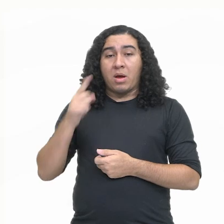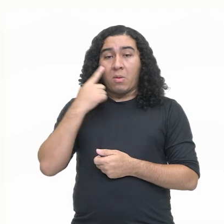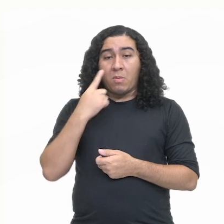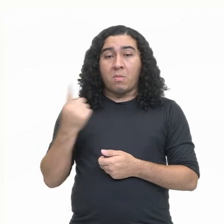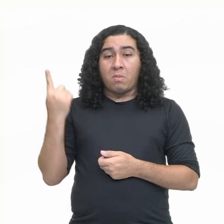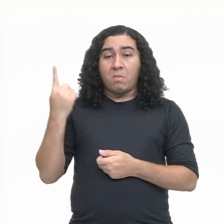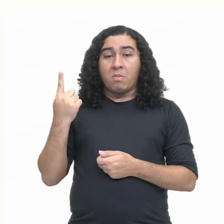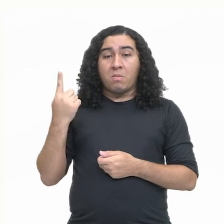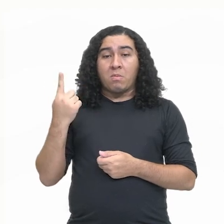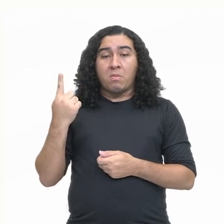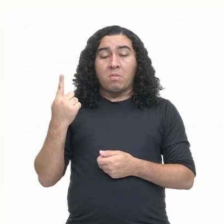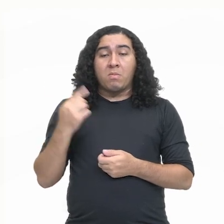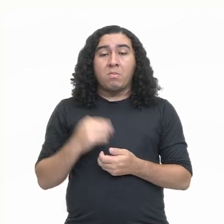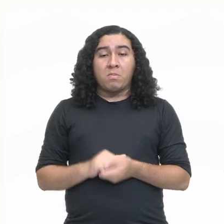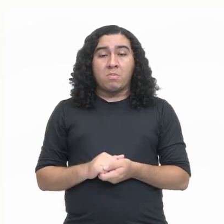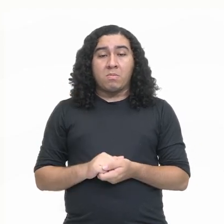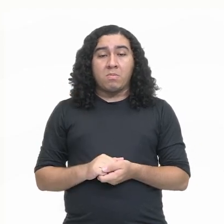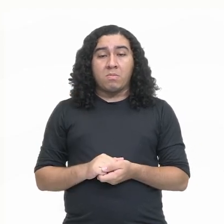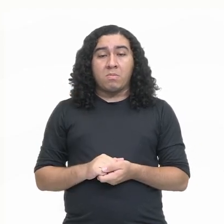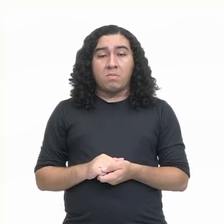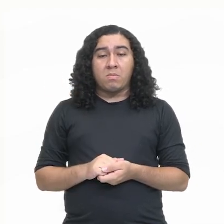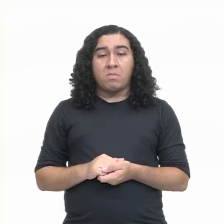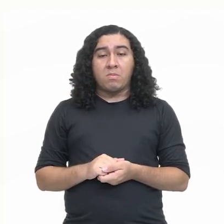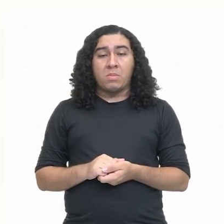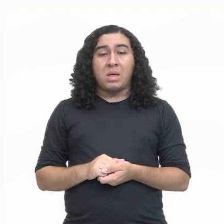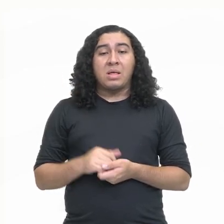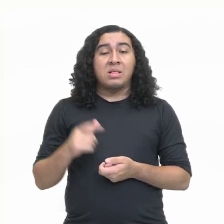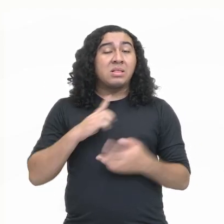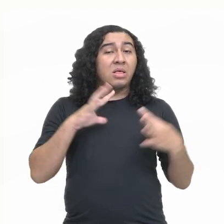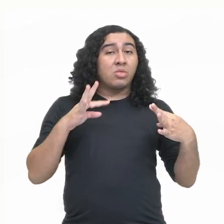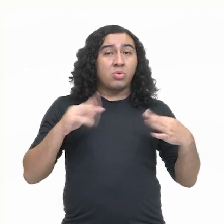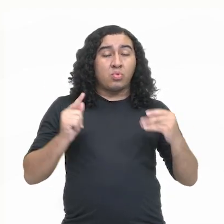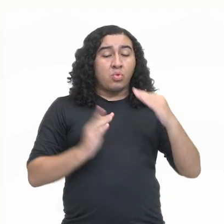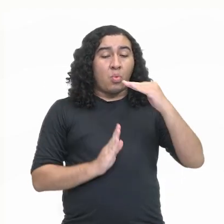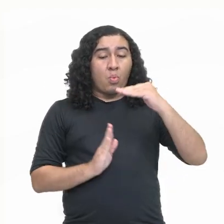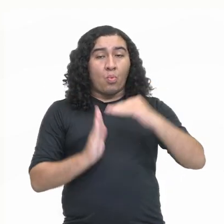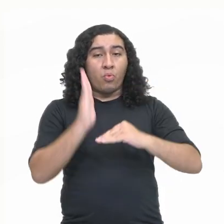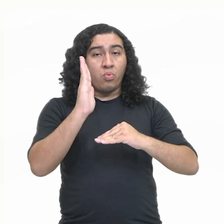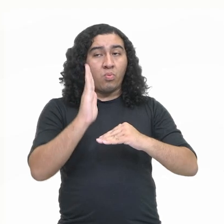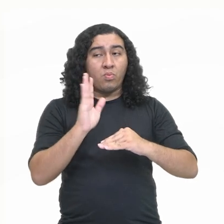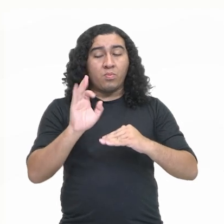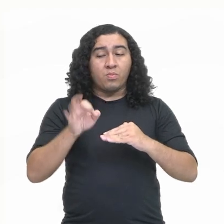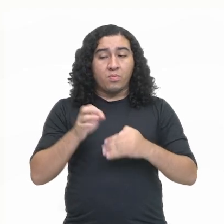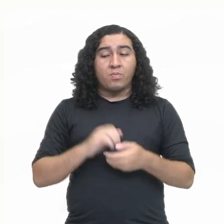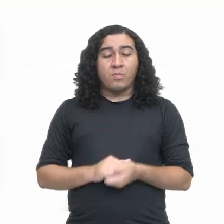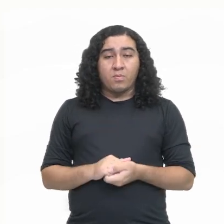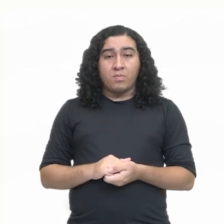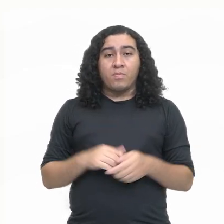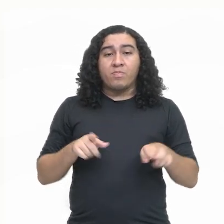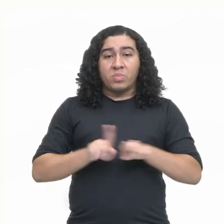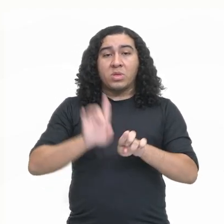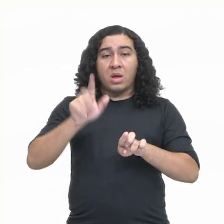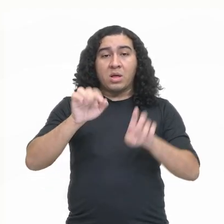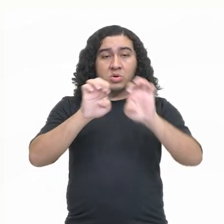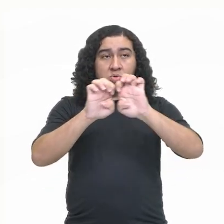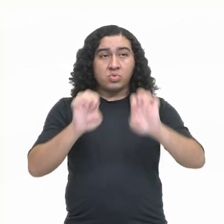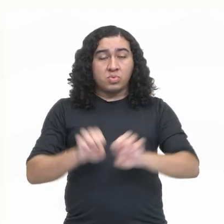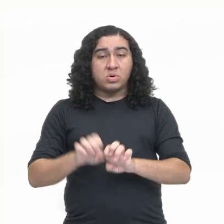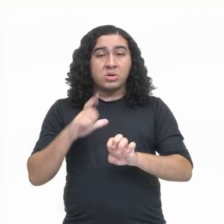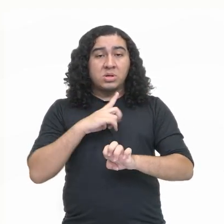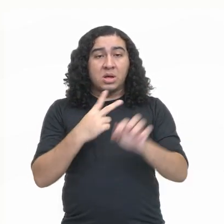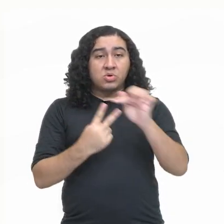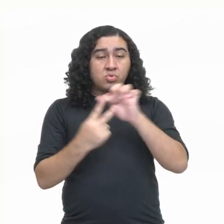essa verde aqui, ó, que ela está atravessando a bicamada lipídica. E a essa estrutura, onde eu tenho